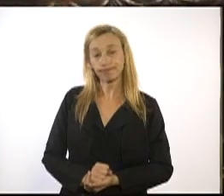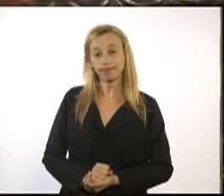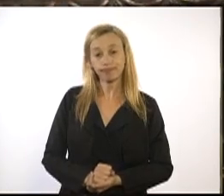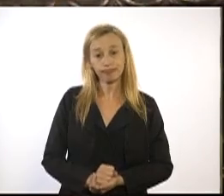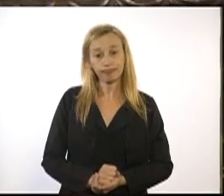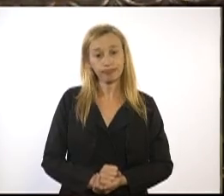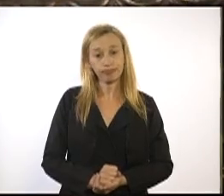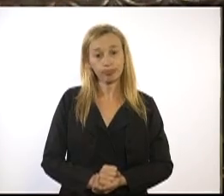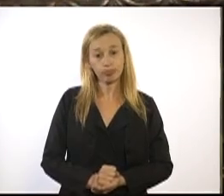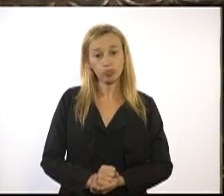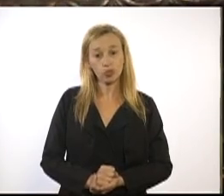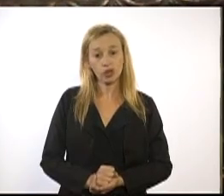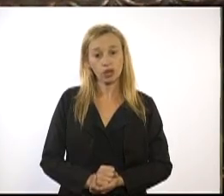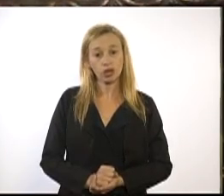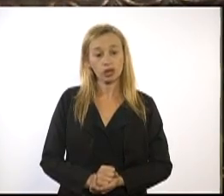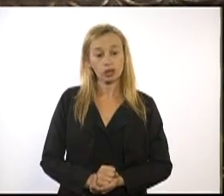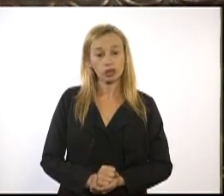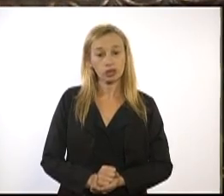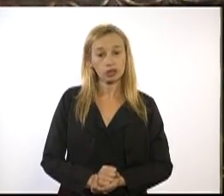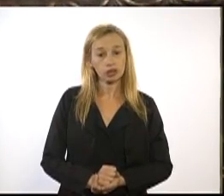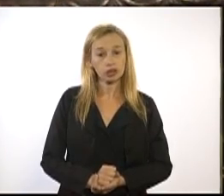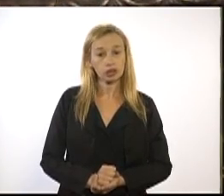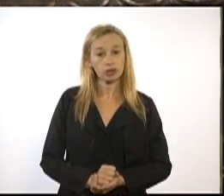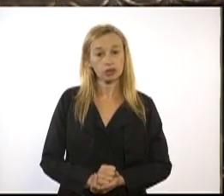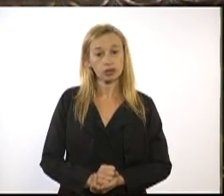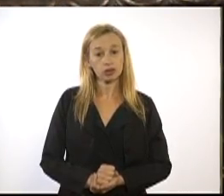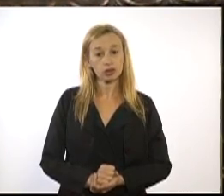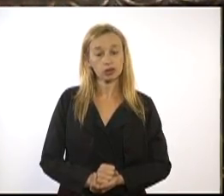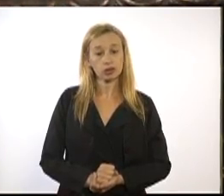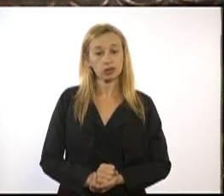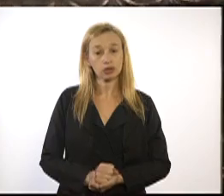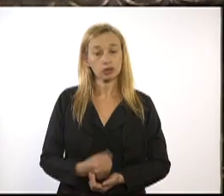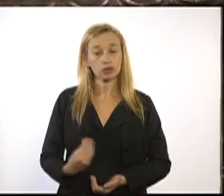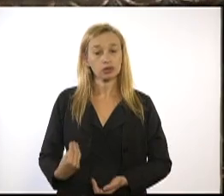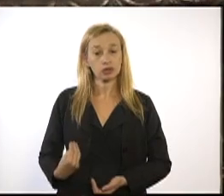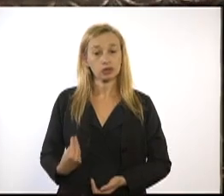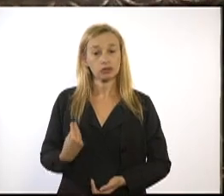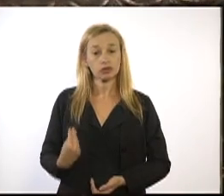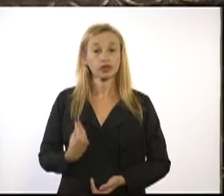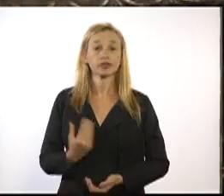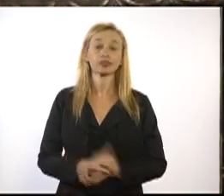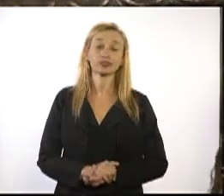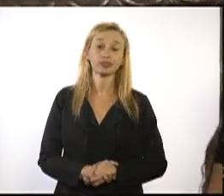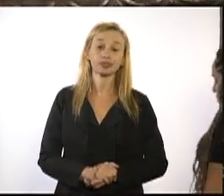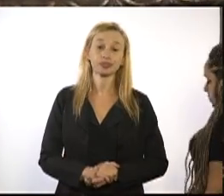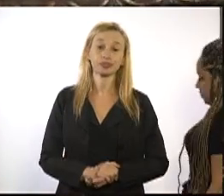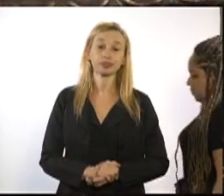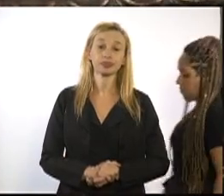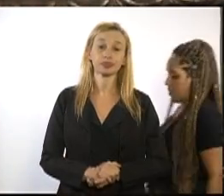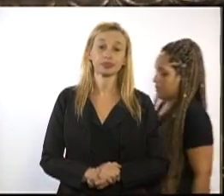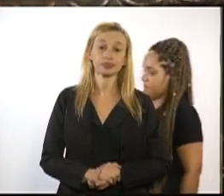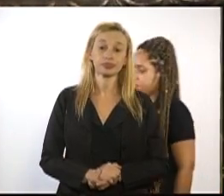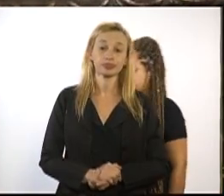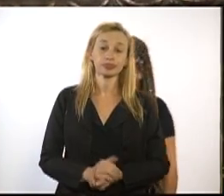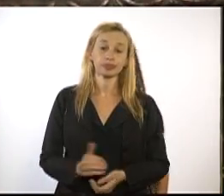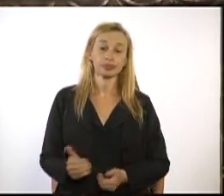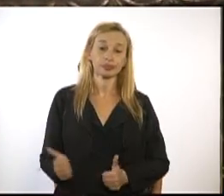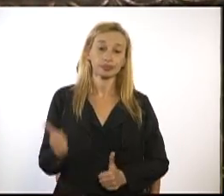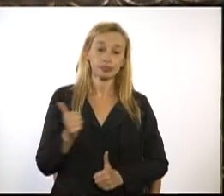que se viveu a folia de Momo. E estou